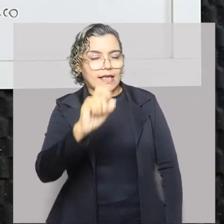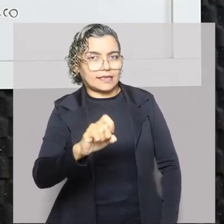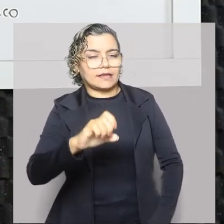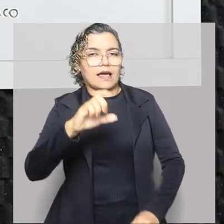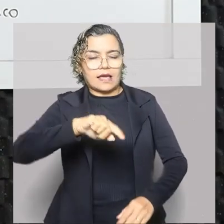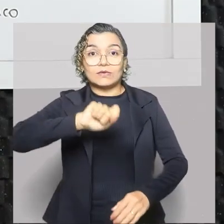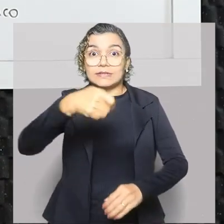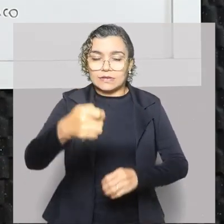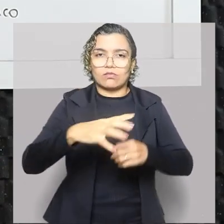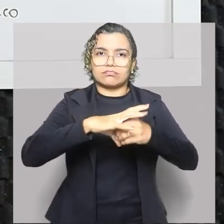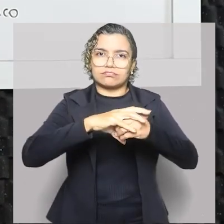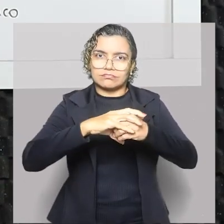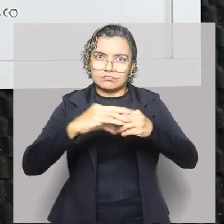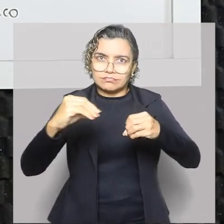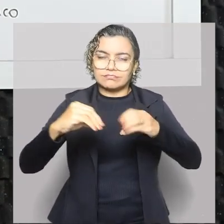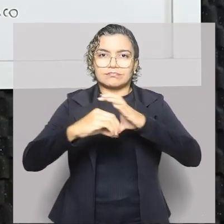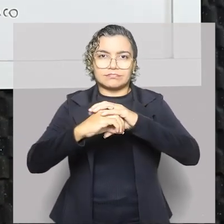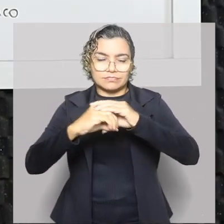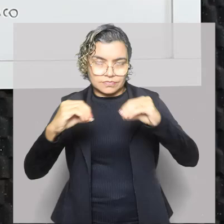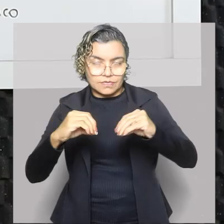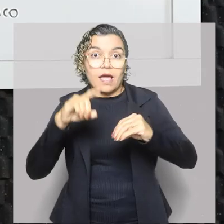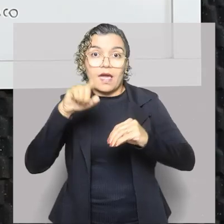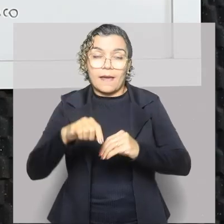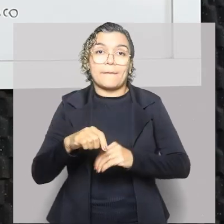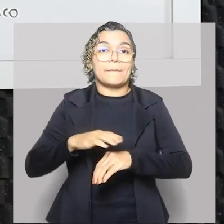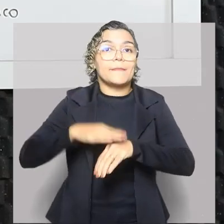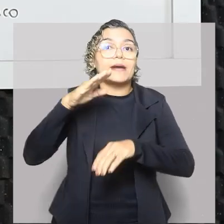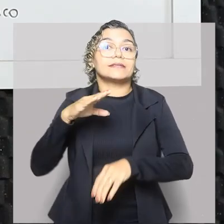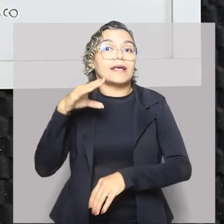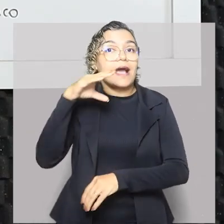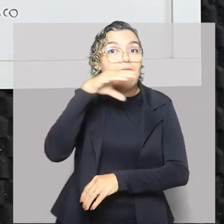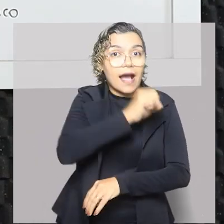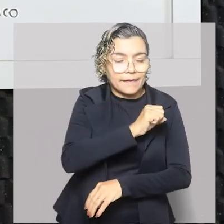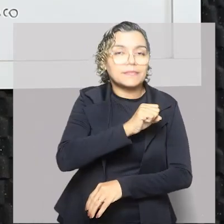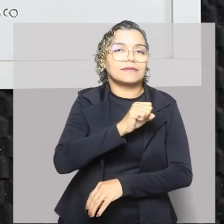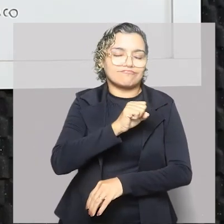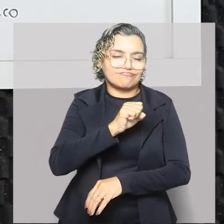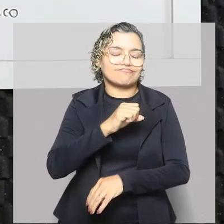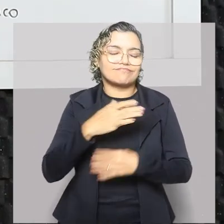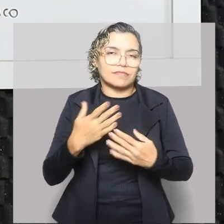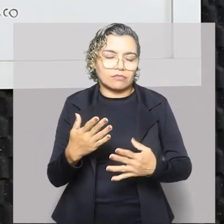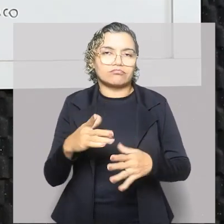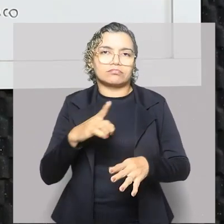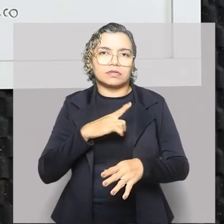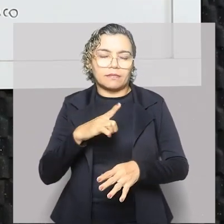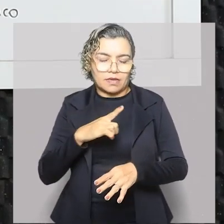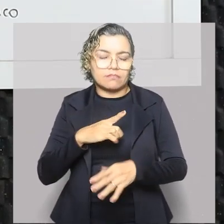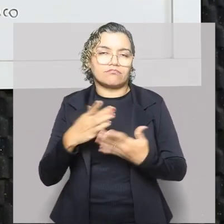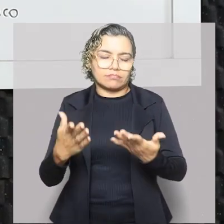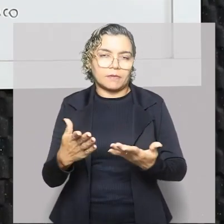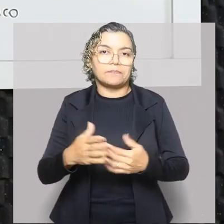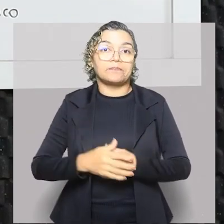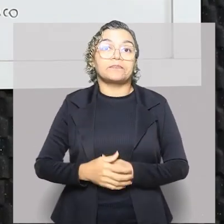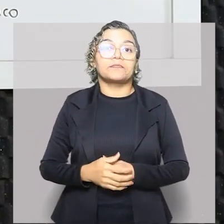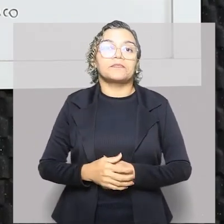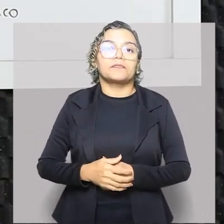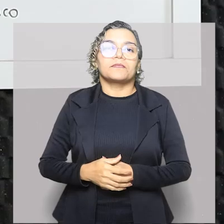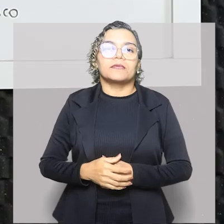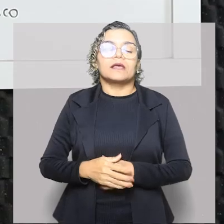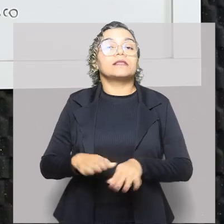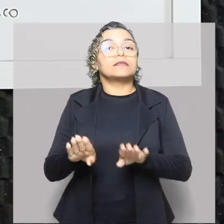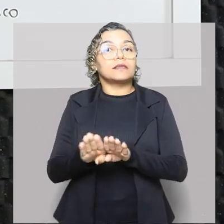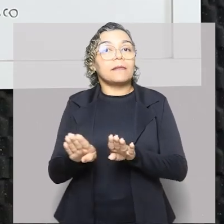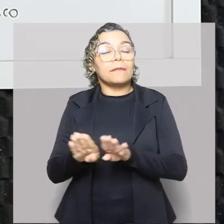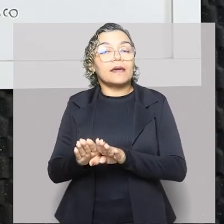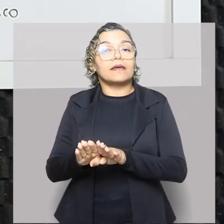também é necessária, mas ela é mais rápida, gera mais descendentes, então tem também ali as suas vantagens, certo? E